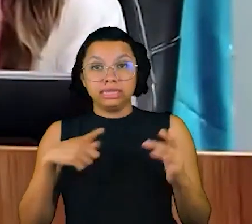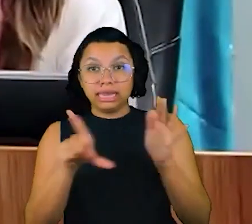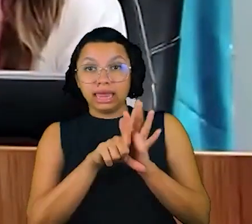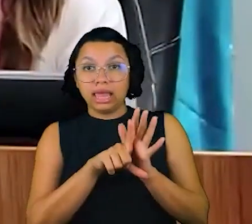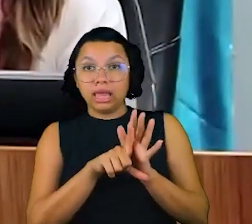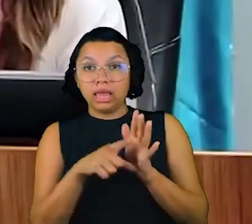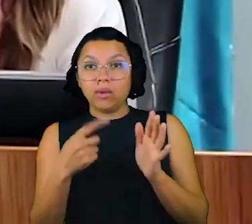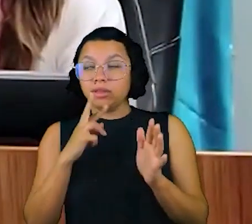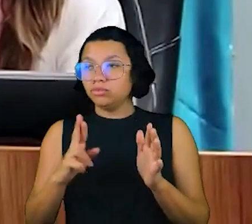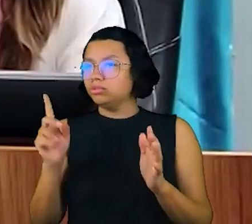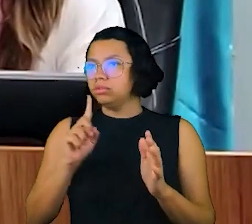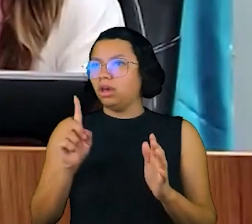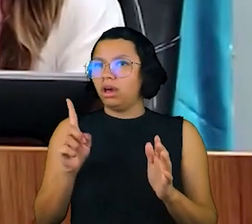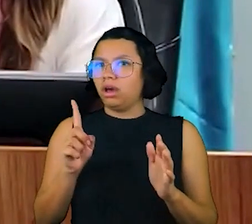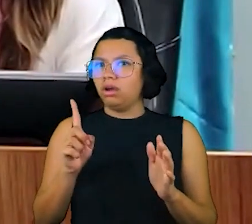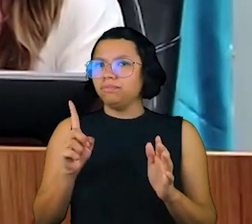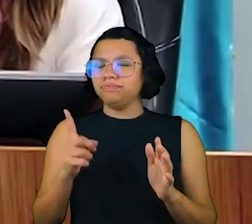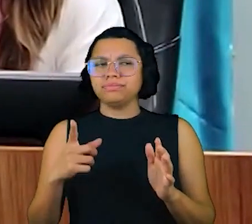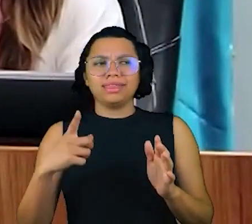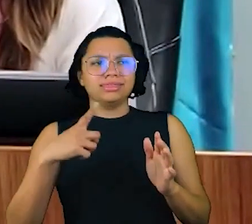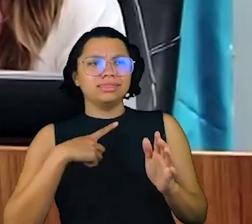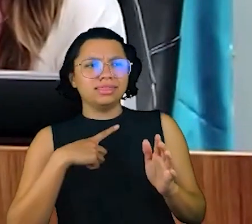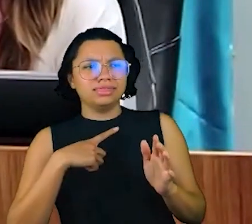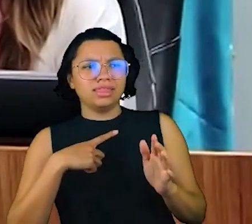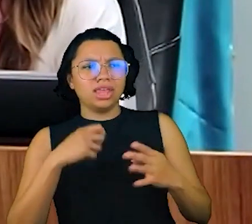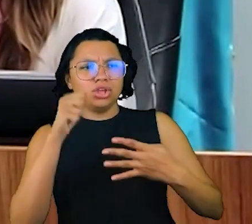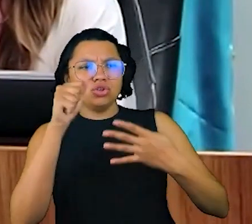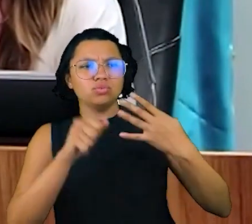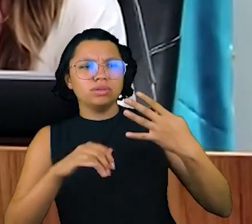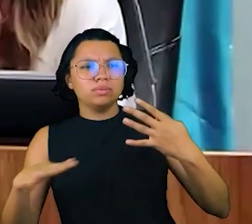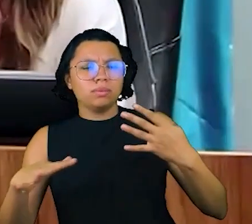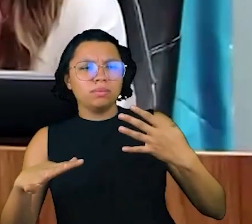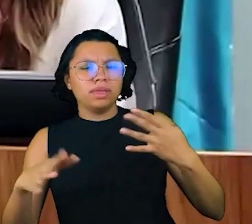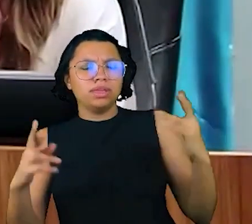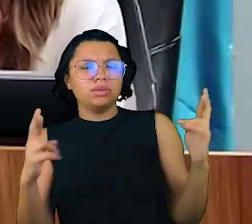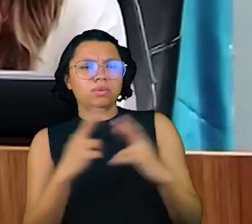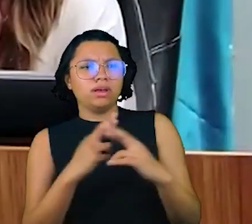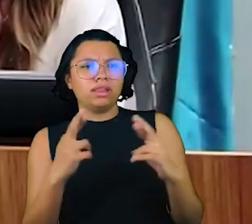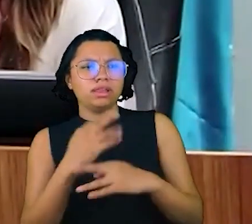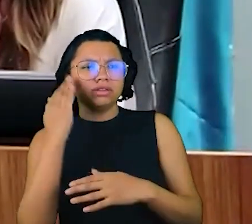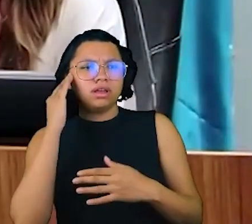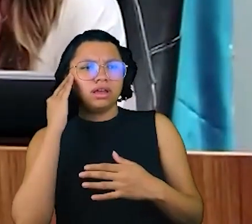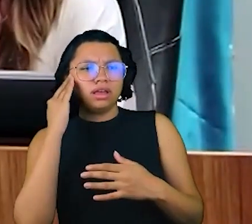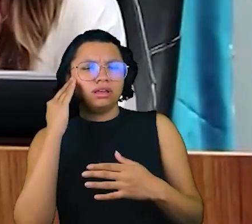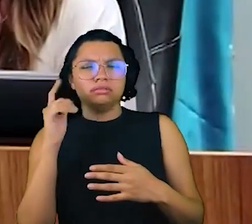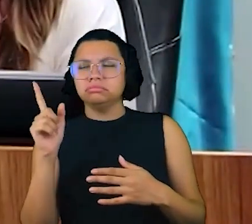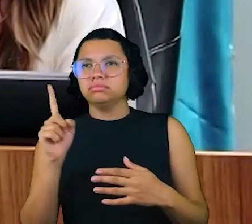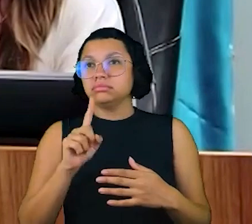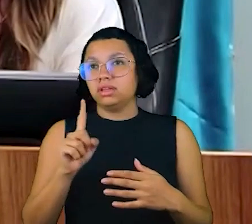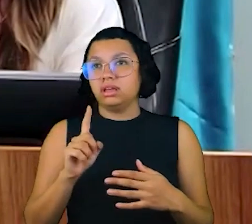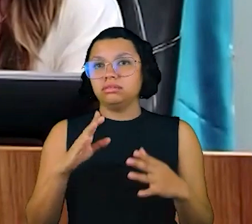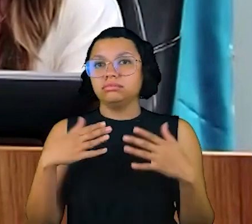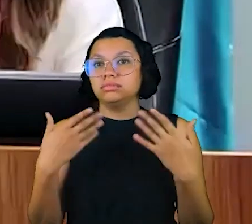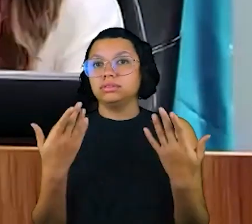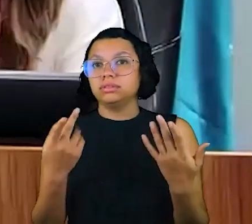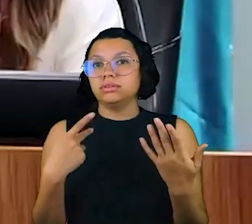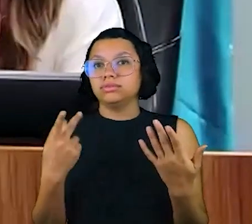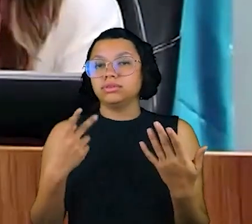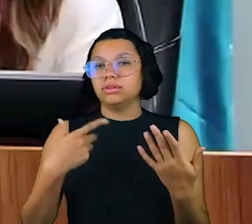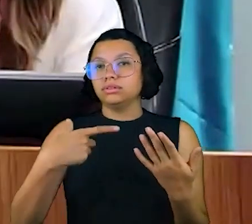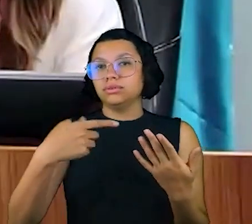ele falou, tem lei? Eu falei, não. Tem entendimento jurisprudencial vinculante? Não. Ele